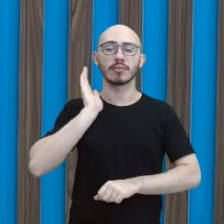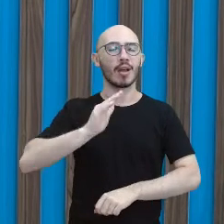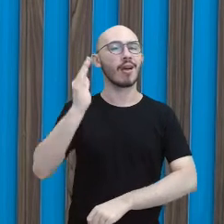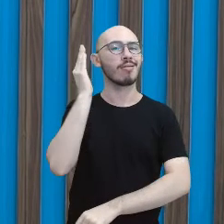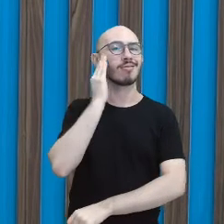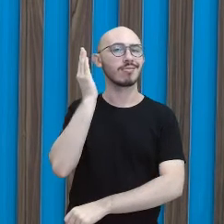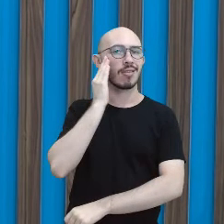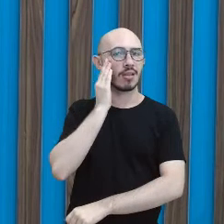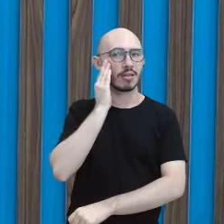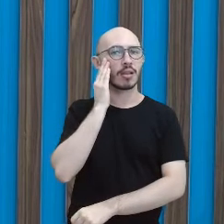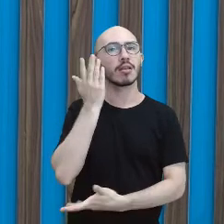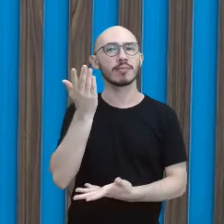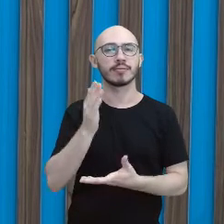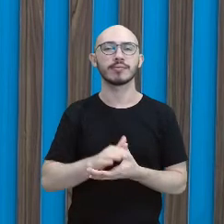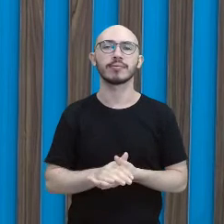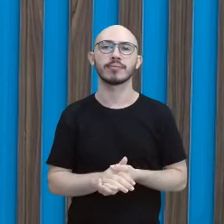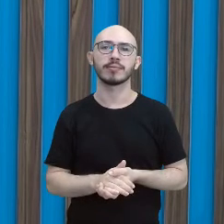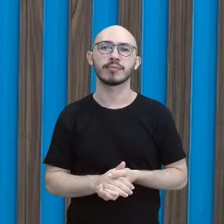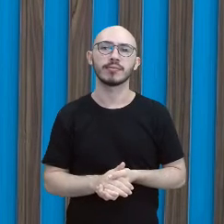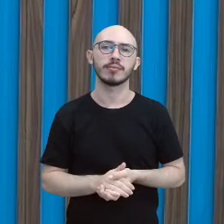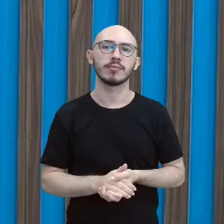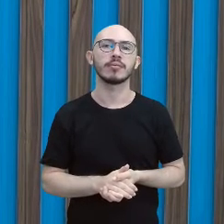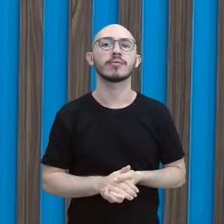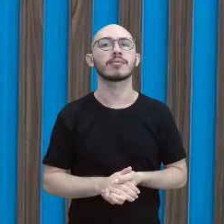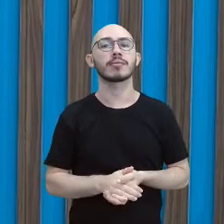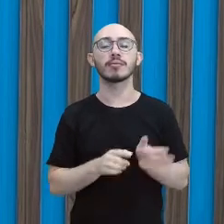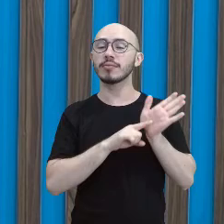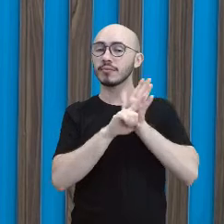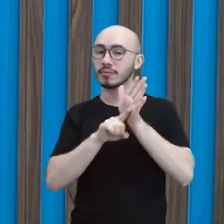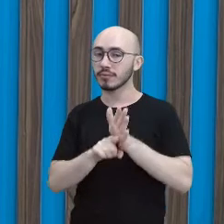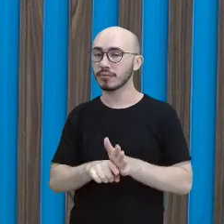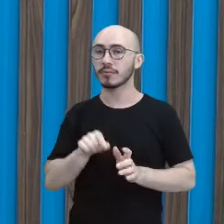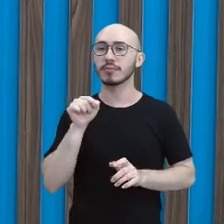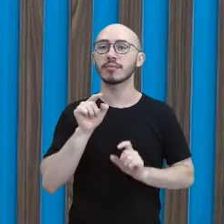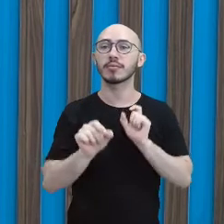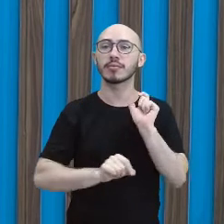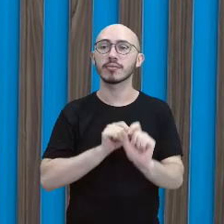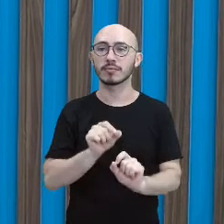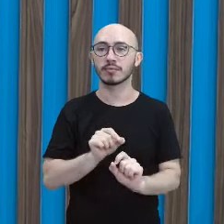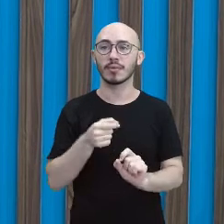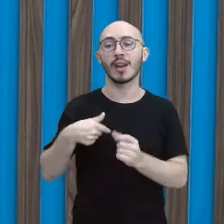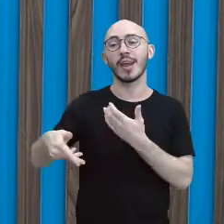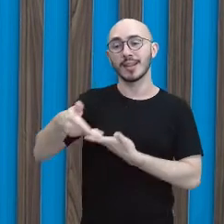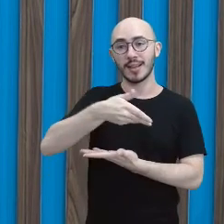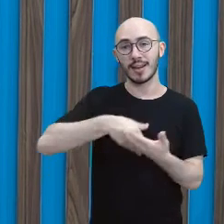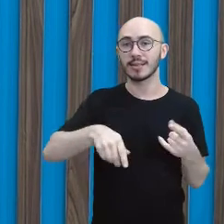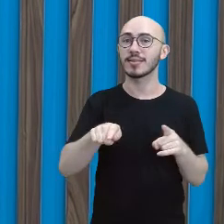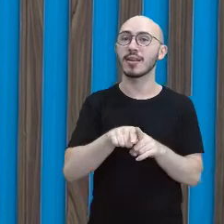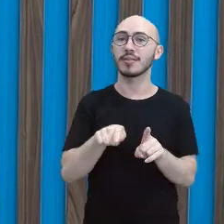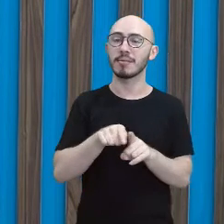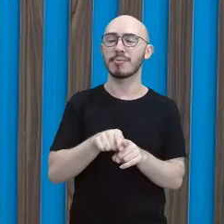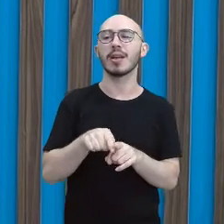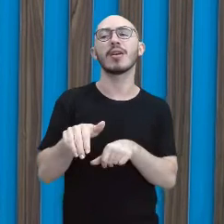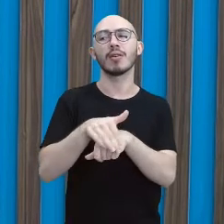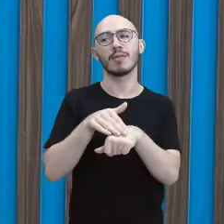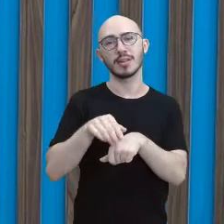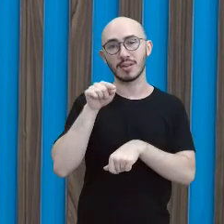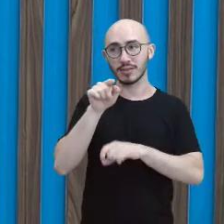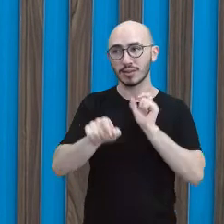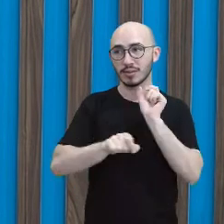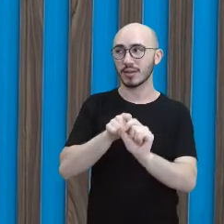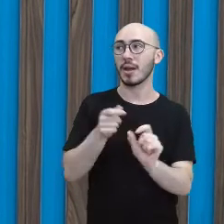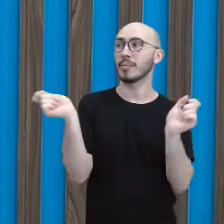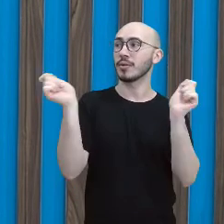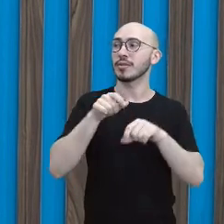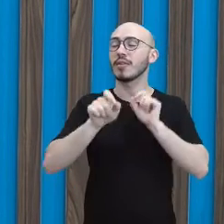nossa cabeça esse tamanho, essa ideia. Eu estava aqui pesquisando, a ideia da gente ter interação, além de, claro, conversar com vocês, é possibilitar